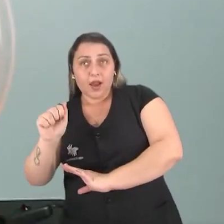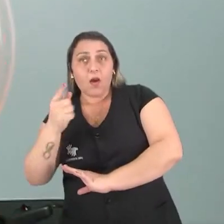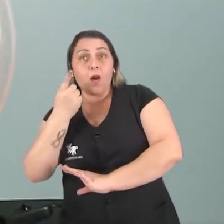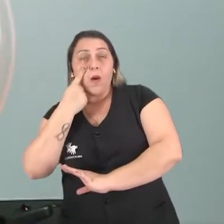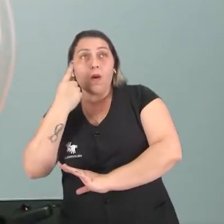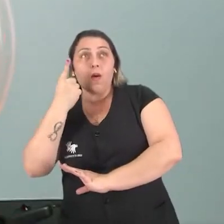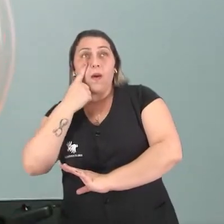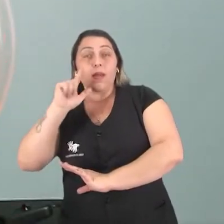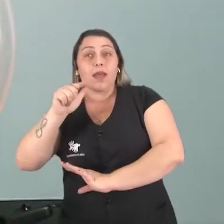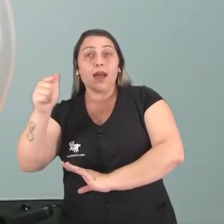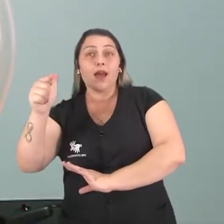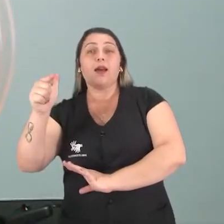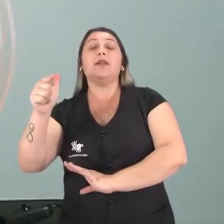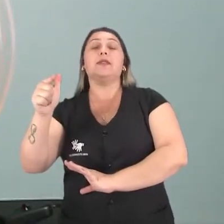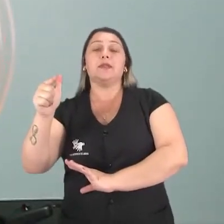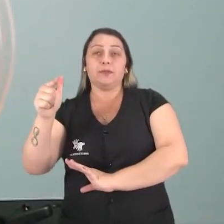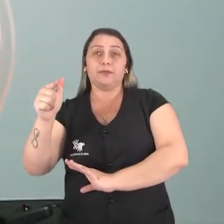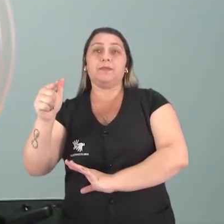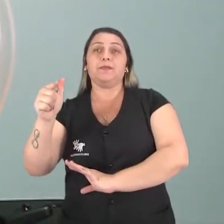outra parte da África, que é a